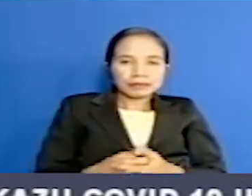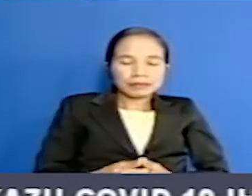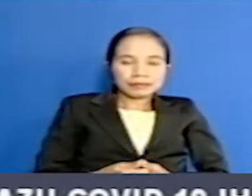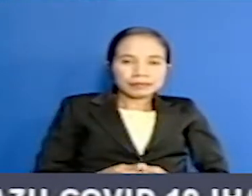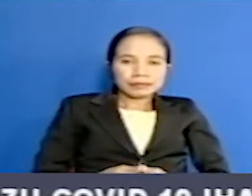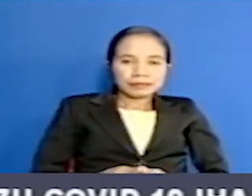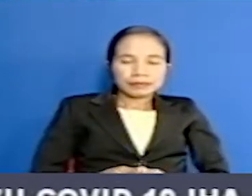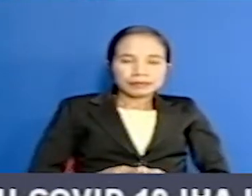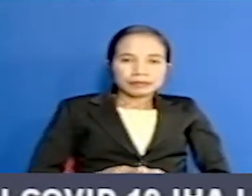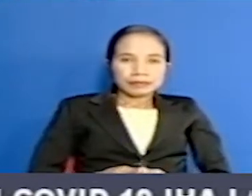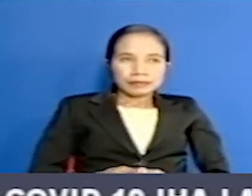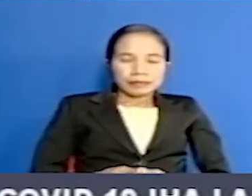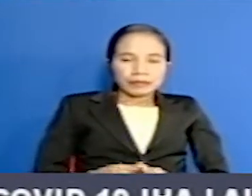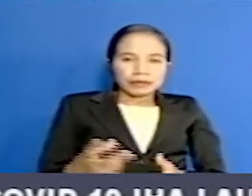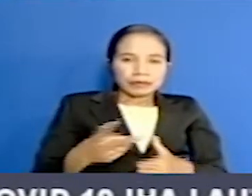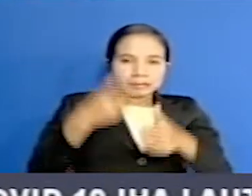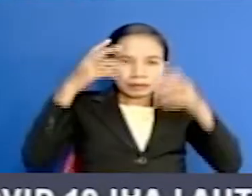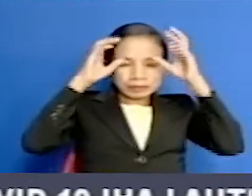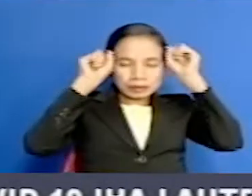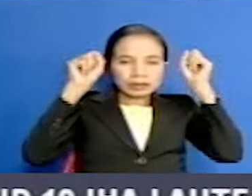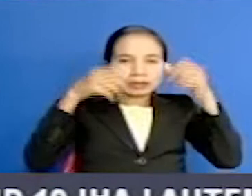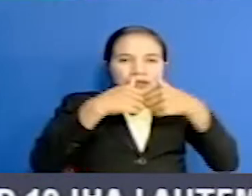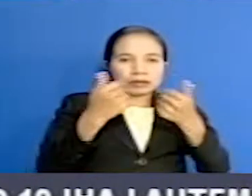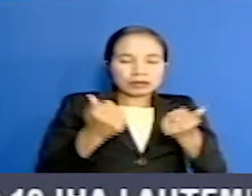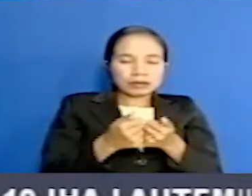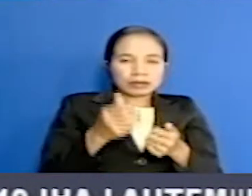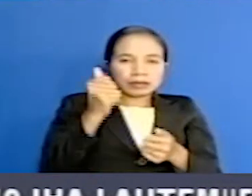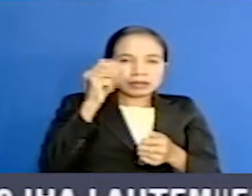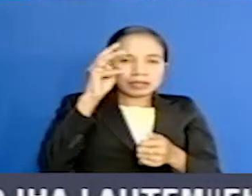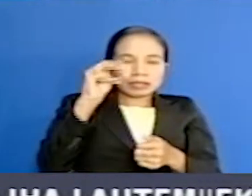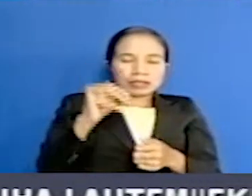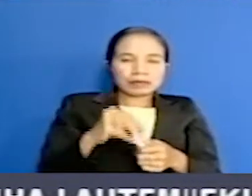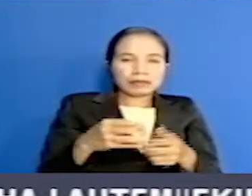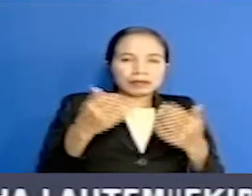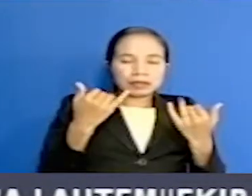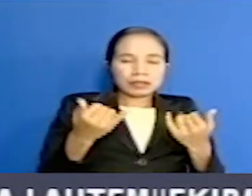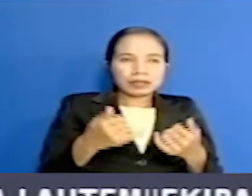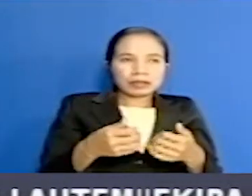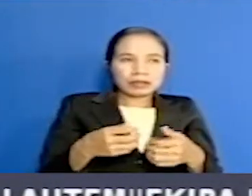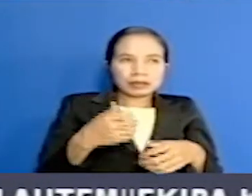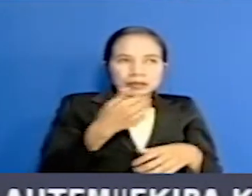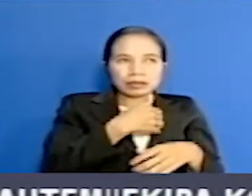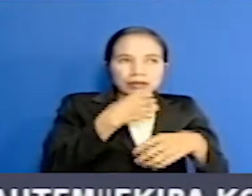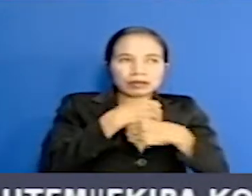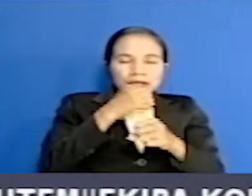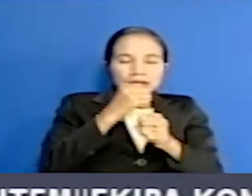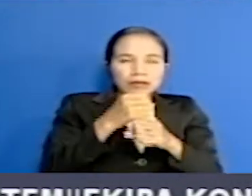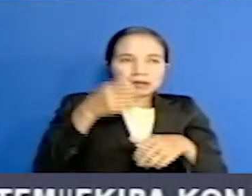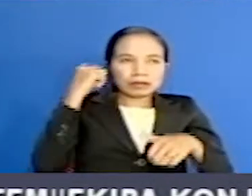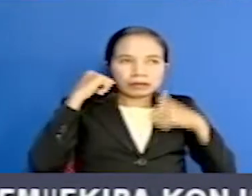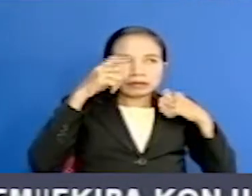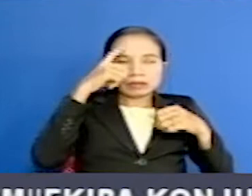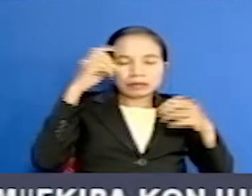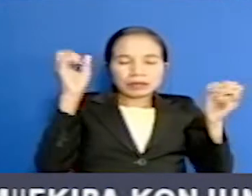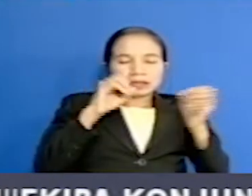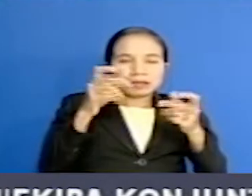Vice-presidente Associação Artemoris Evan Pereira Hateten dadaung ne sira sedau kalo sira ni atividade tambala iha fatin.